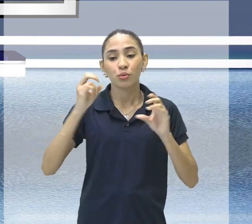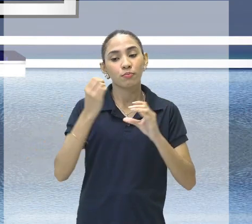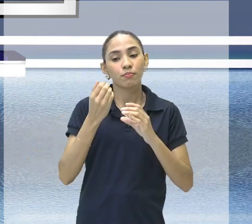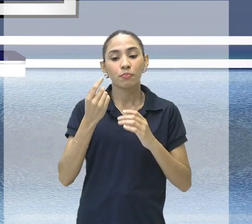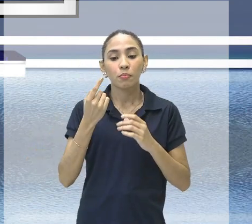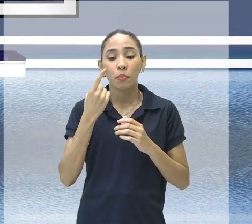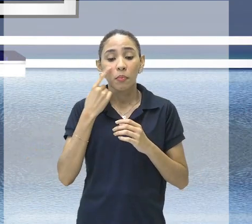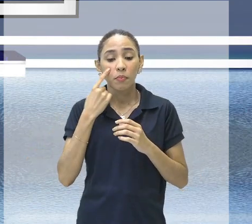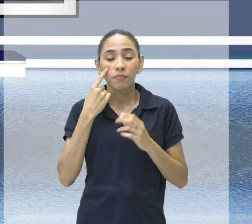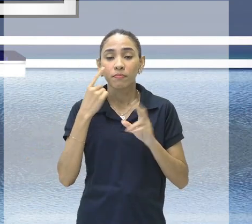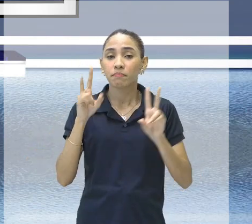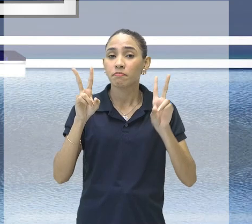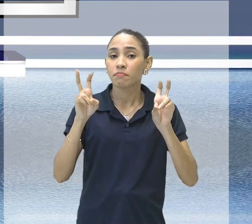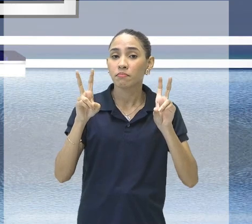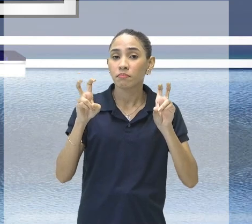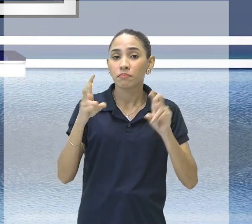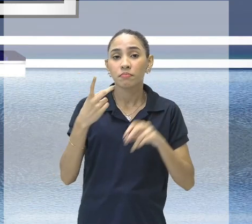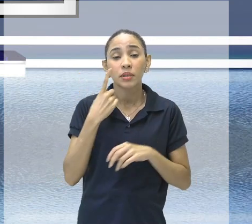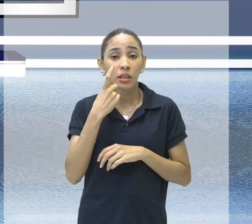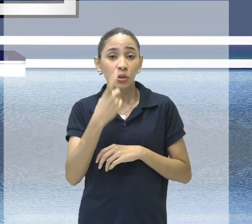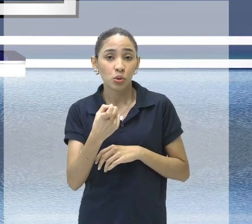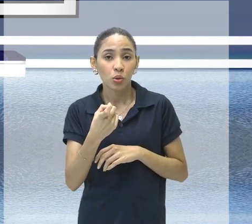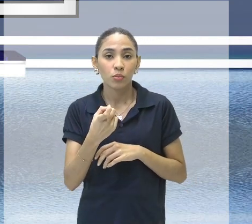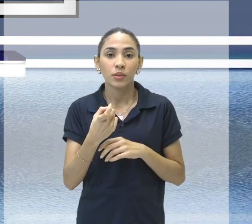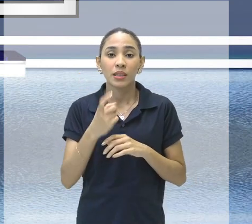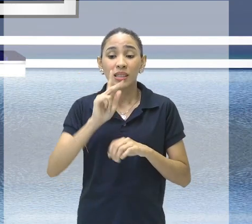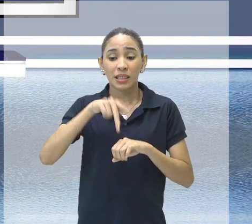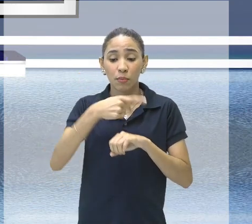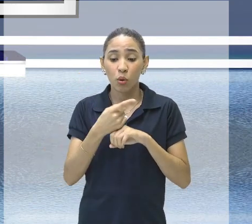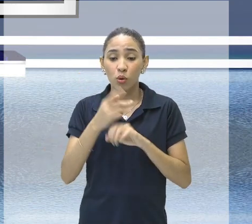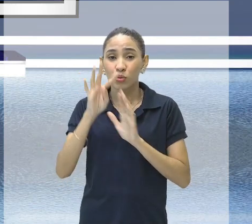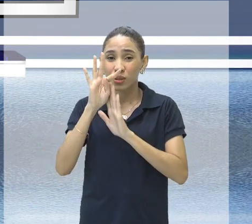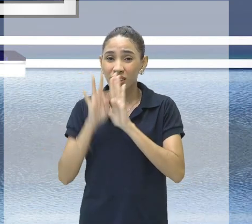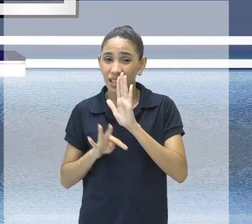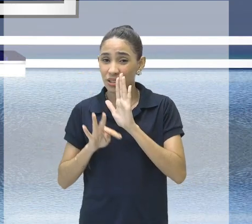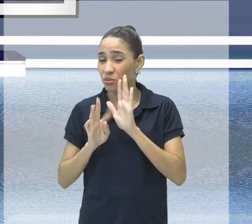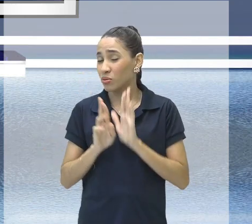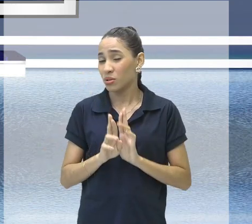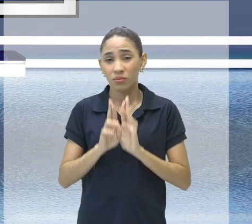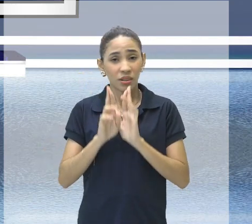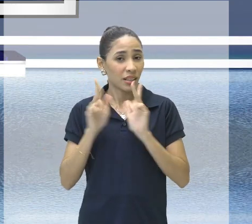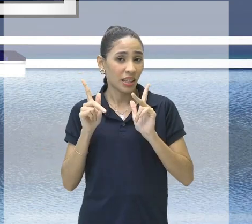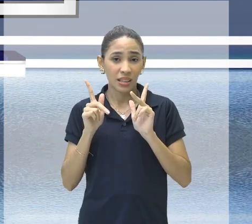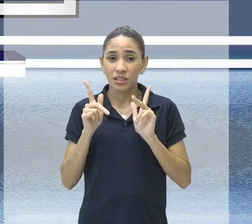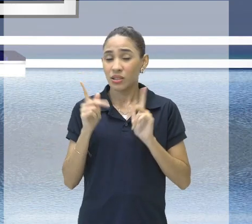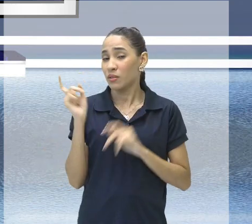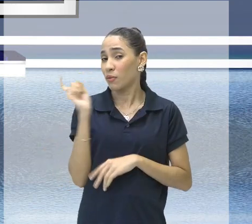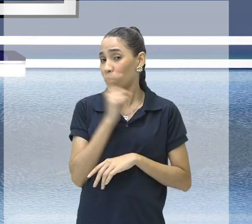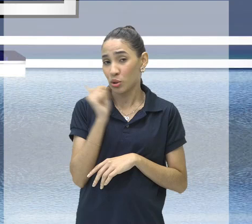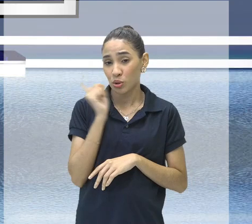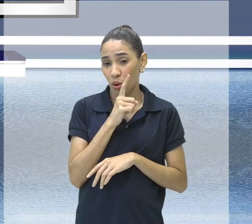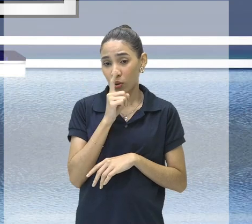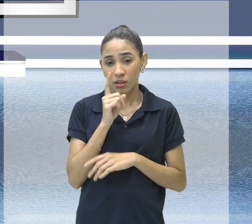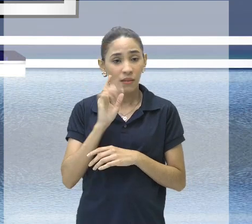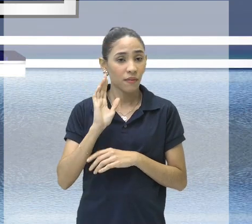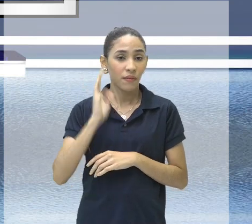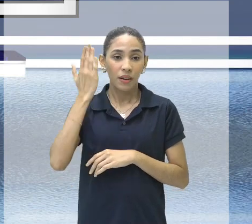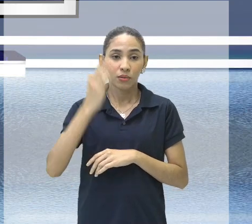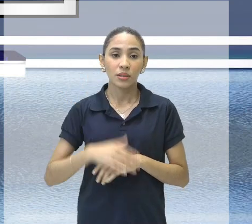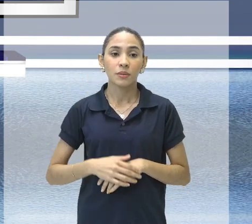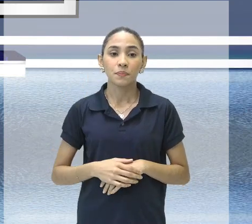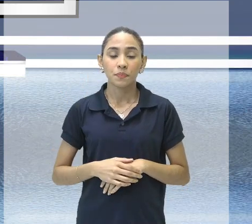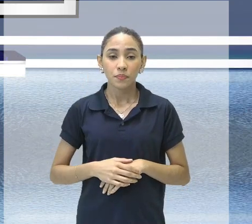ela viu ali no título e vai ver a matéria, o texto em si não tem nada a ver ou é alguma coisa realmente mentirosa, né? Uma coisa